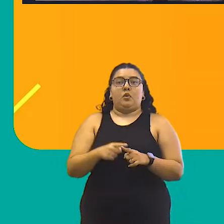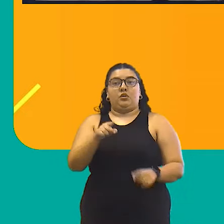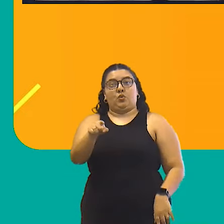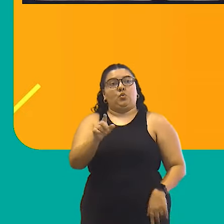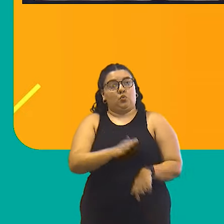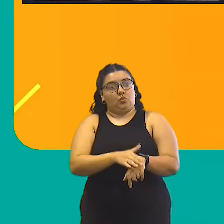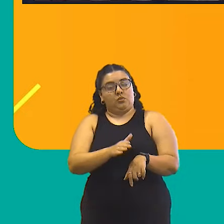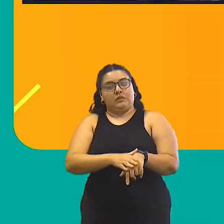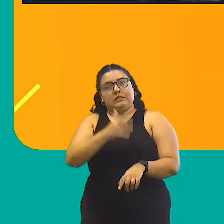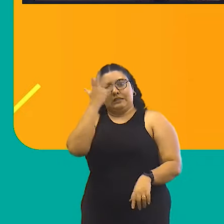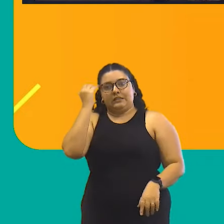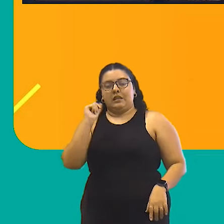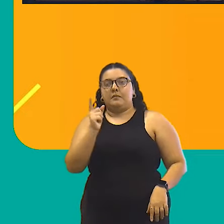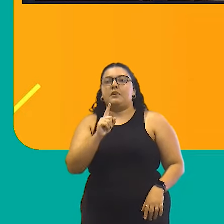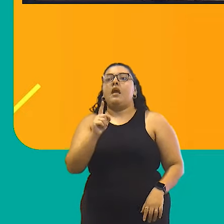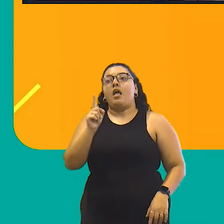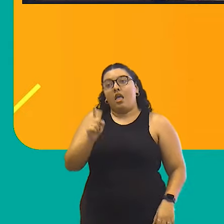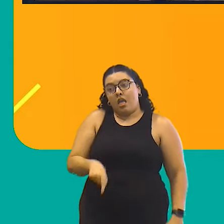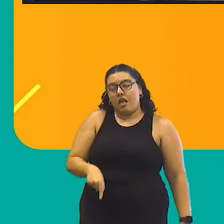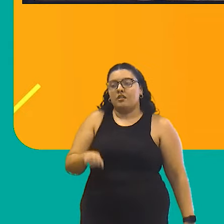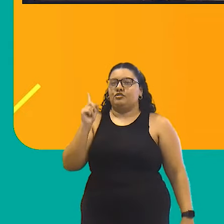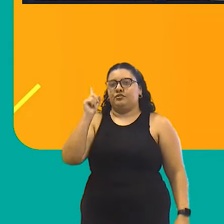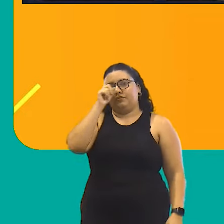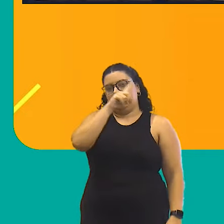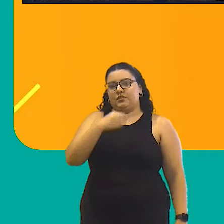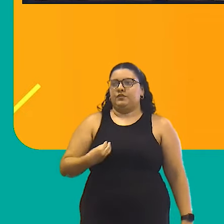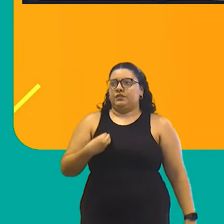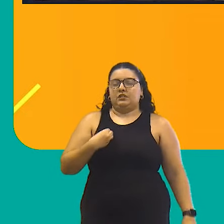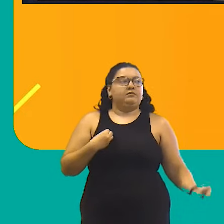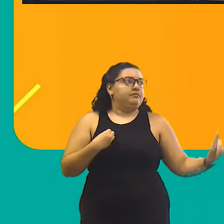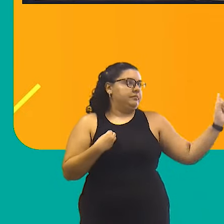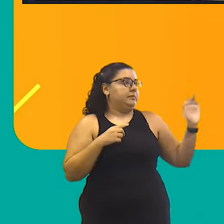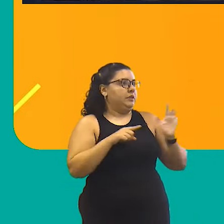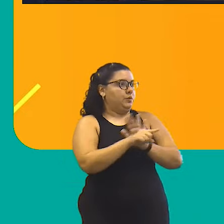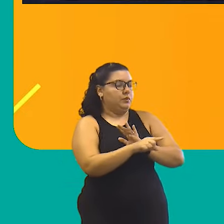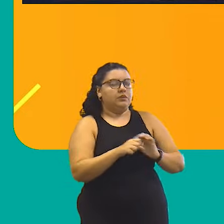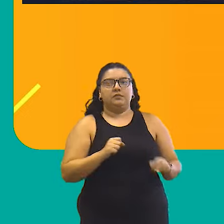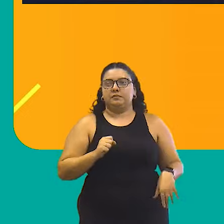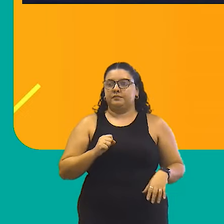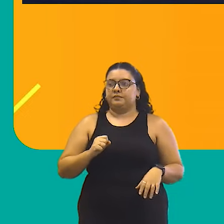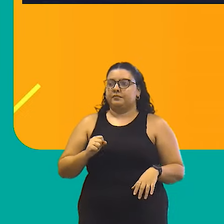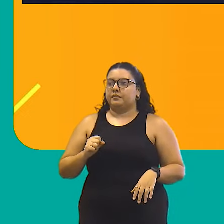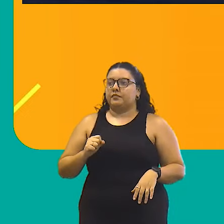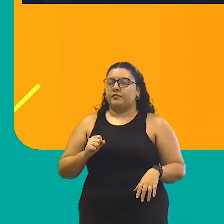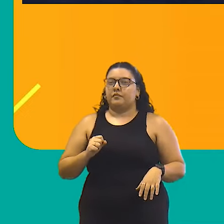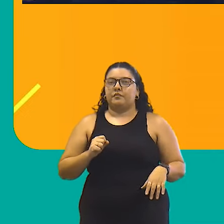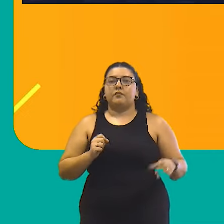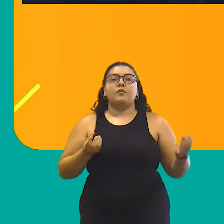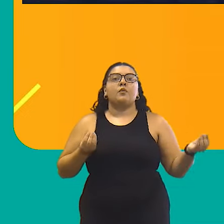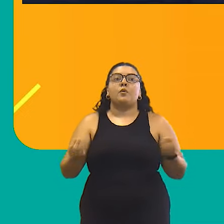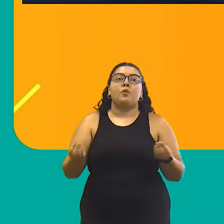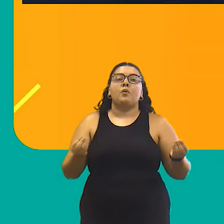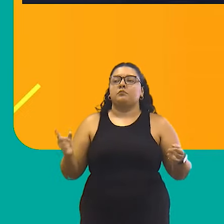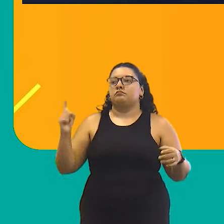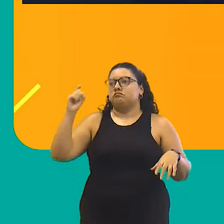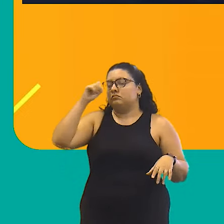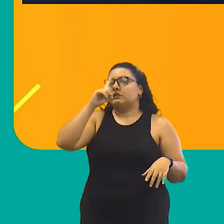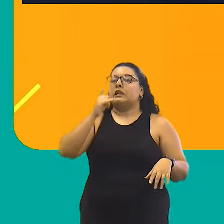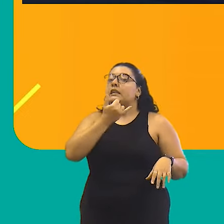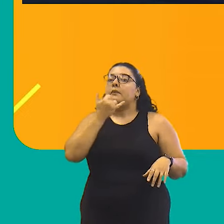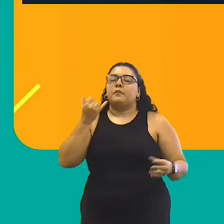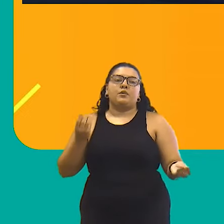sabia que a questão é difícil. O quão difícil é uma questão